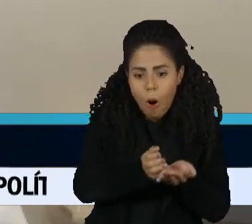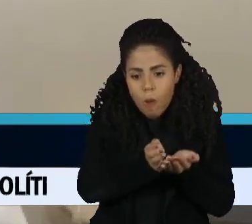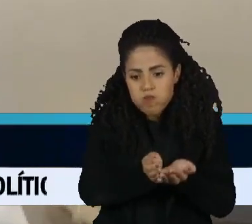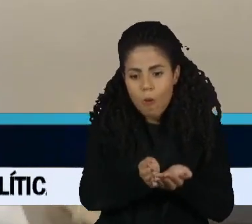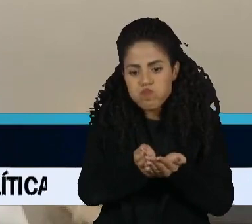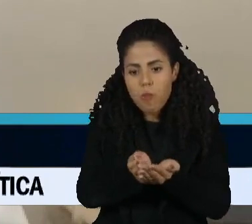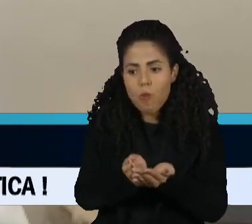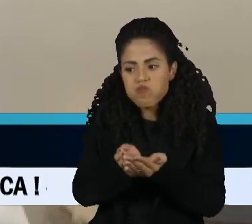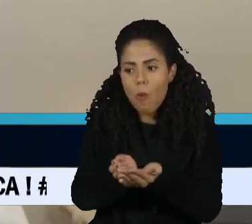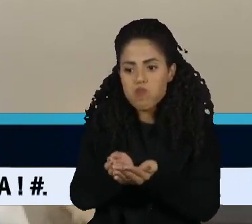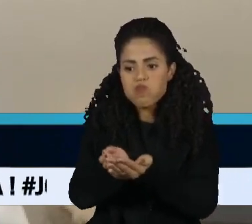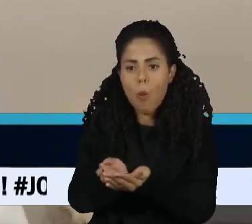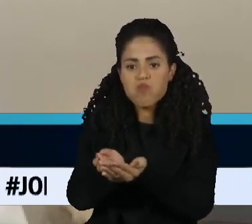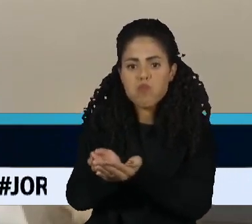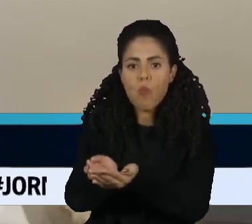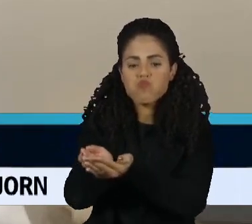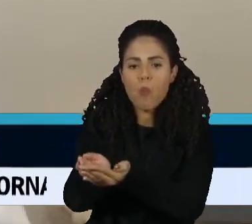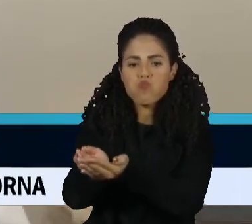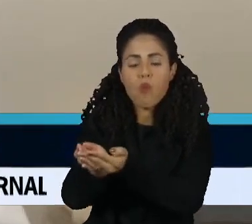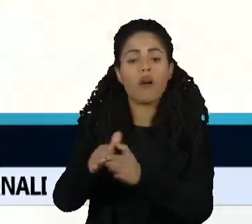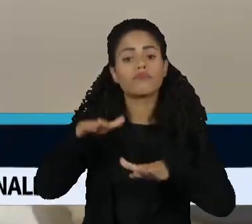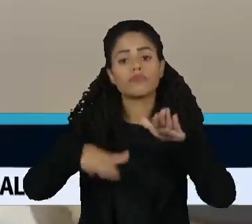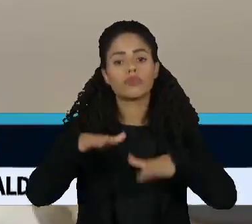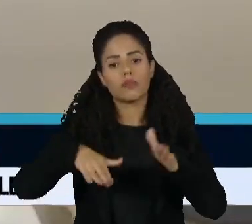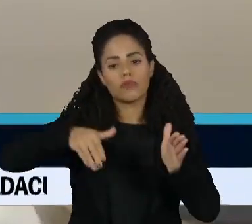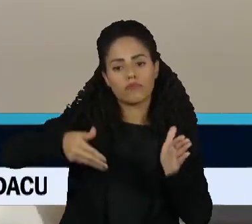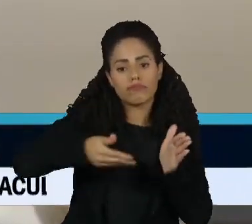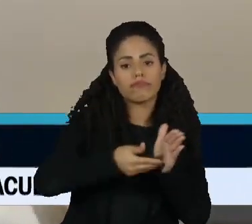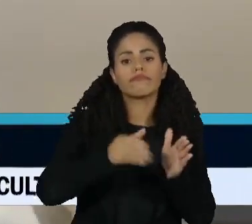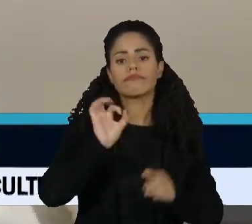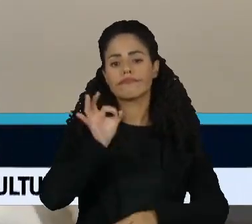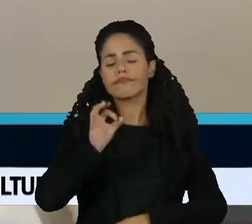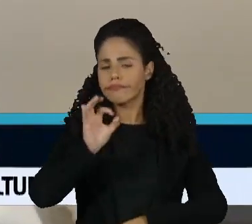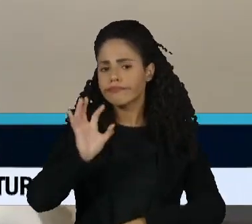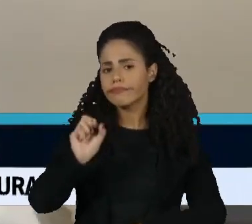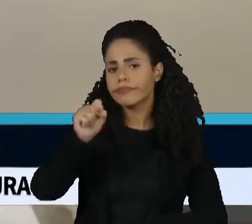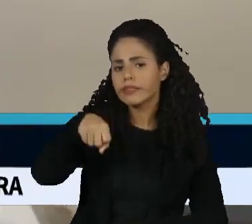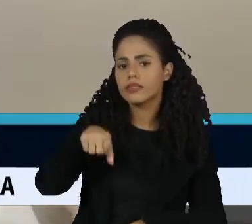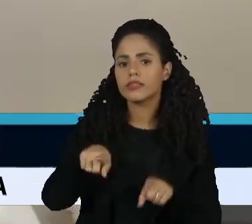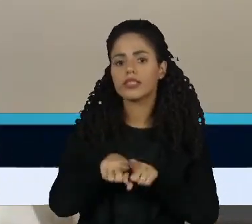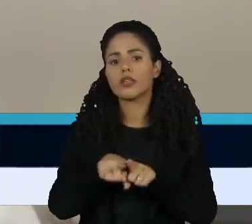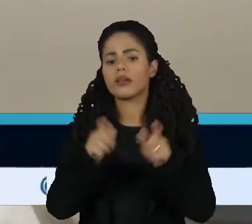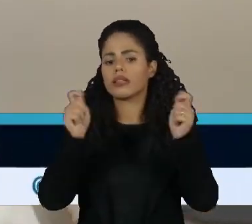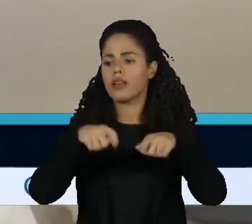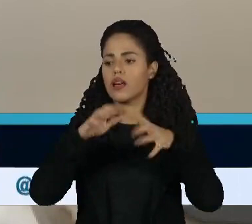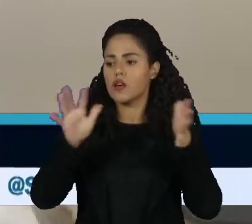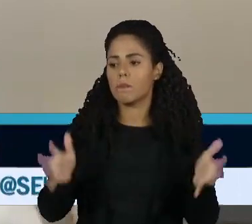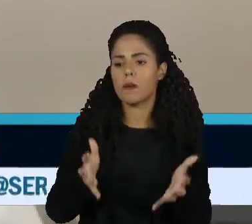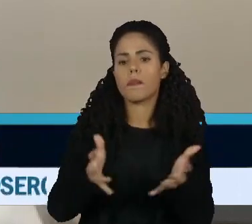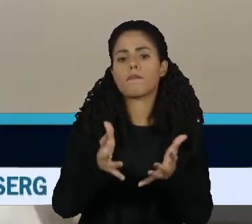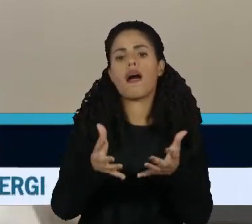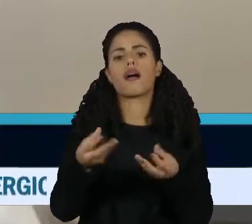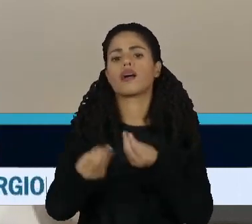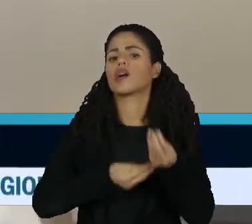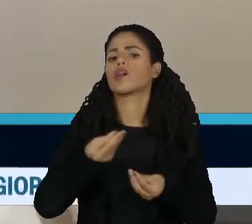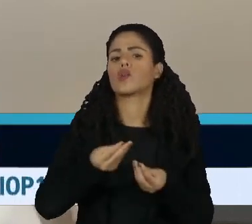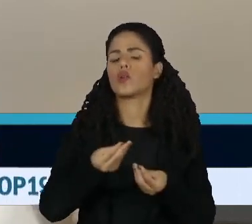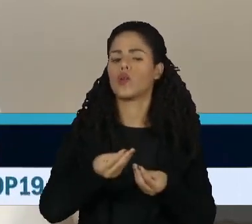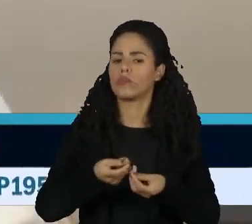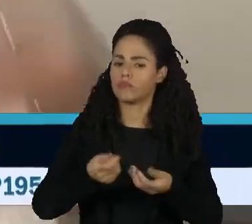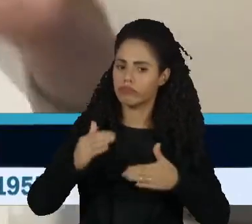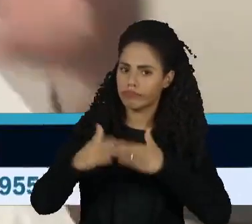crescer e depende muito dos portos também existe um potencial muito grande para